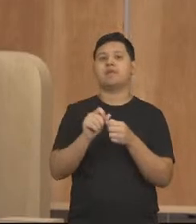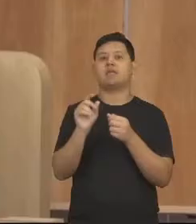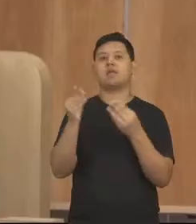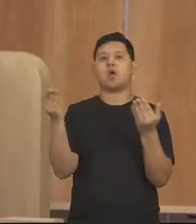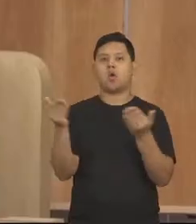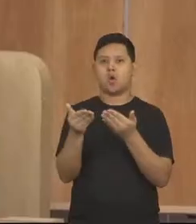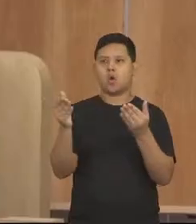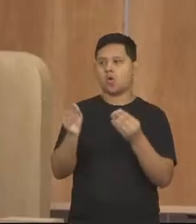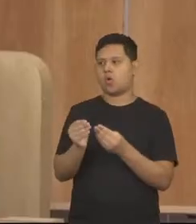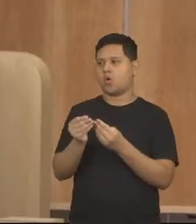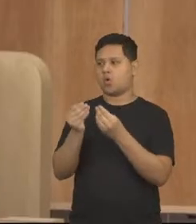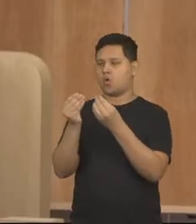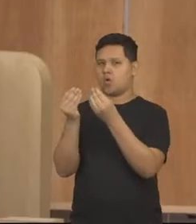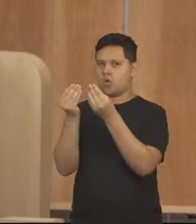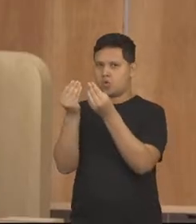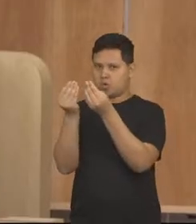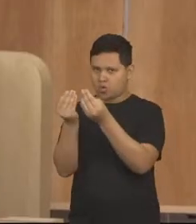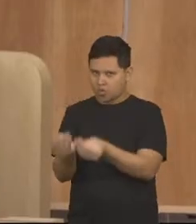que vem, no ano de